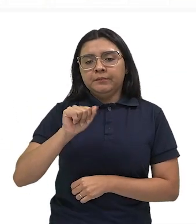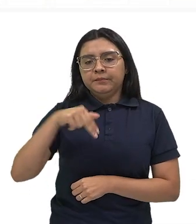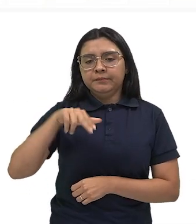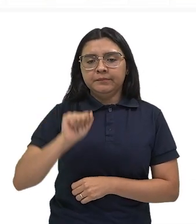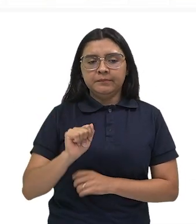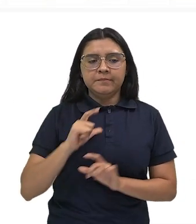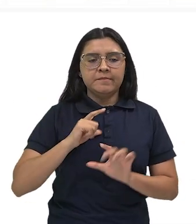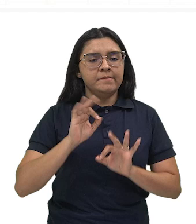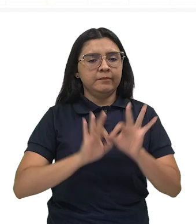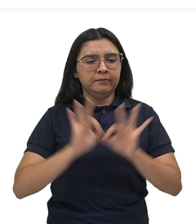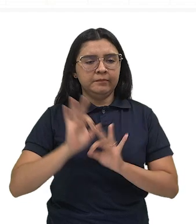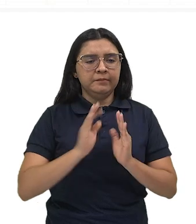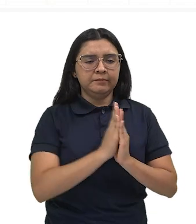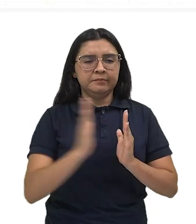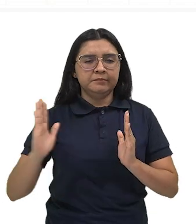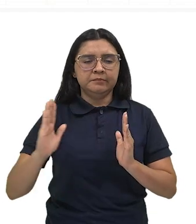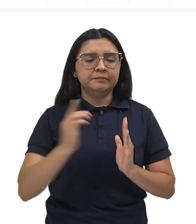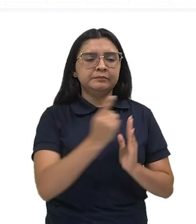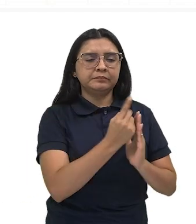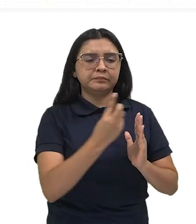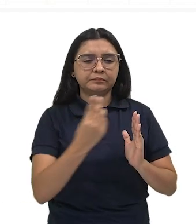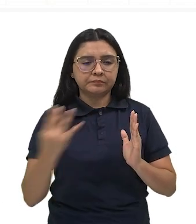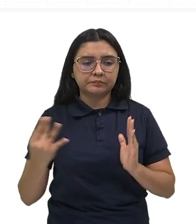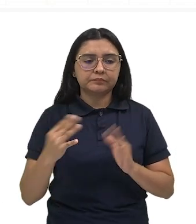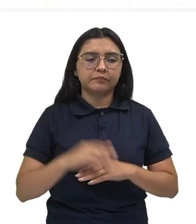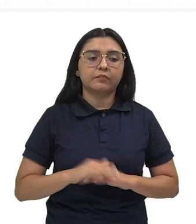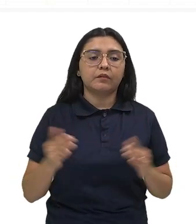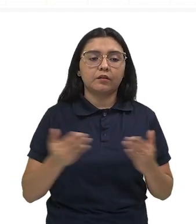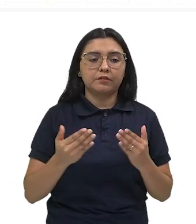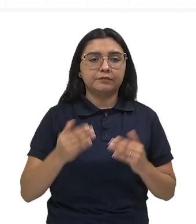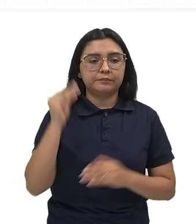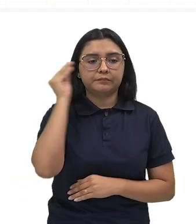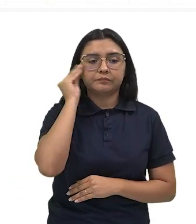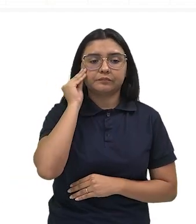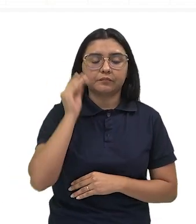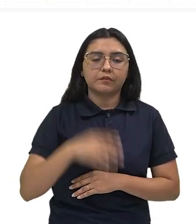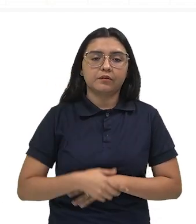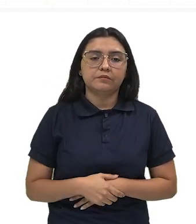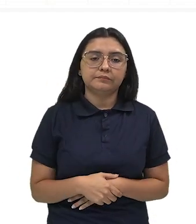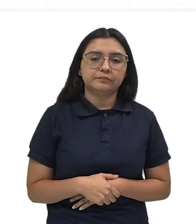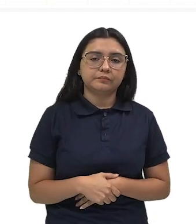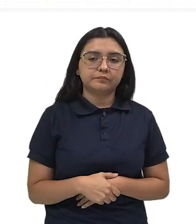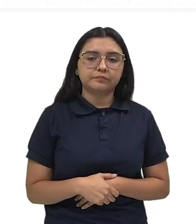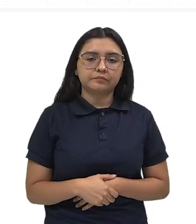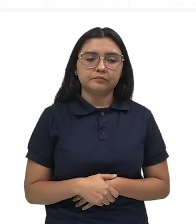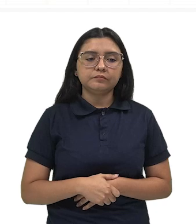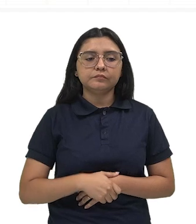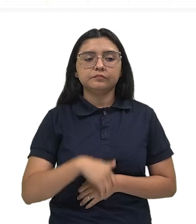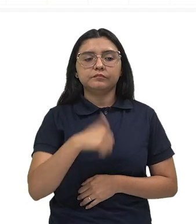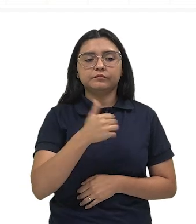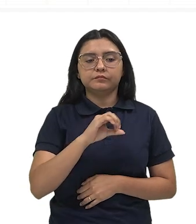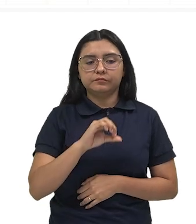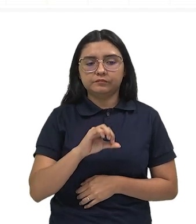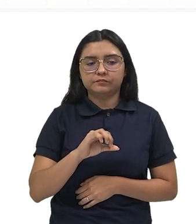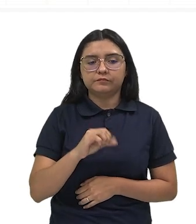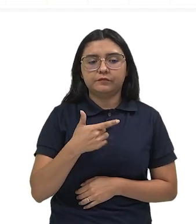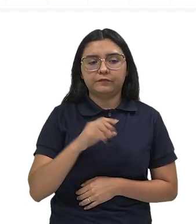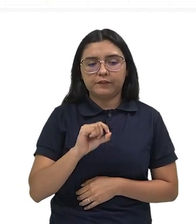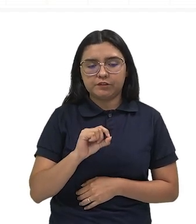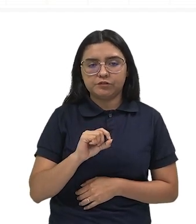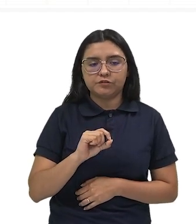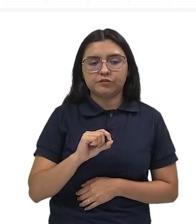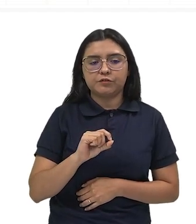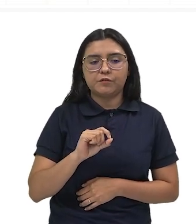já está aqui organizadinho. Então, vamos ver aqui, ó. 19, certo? 20...